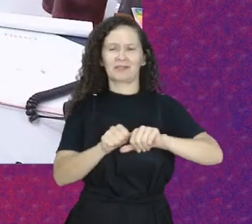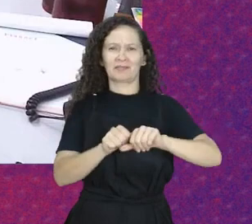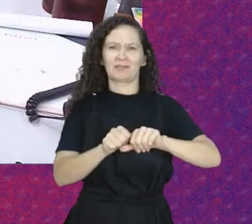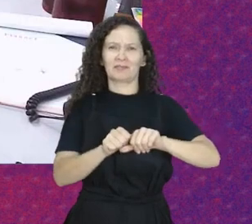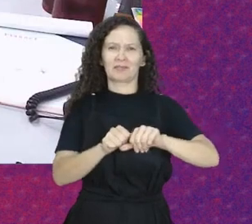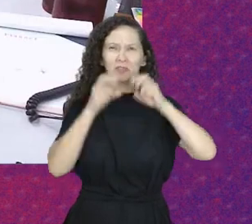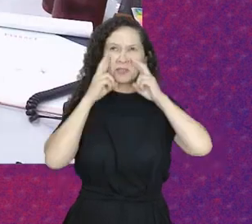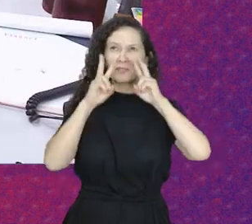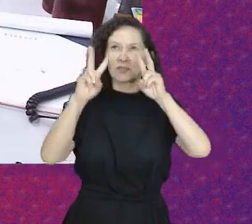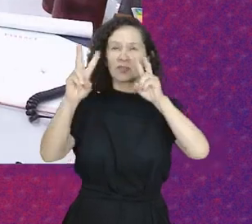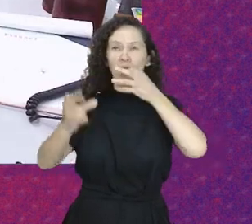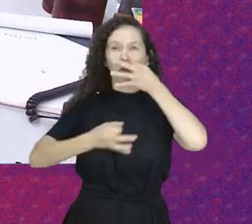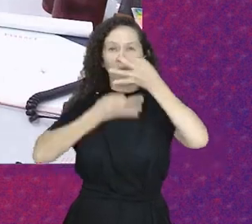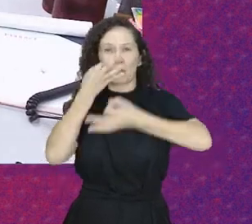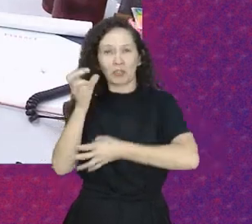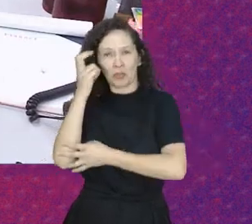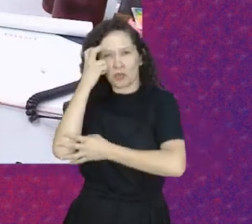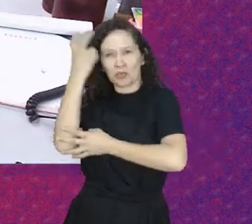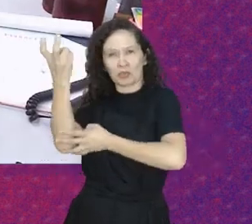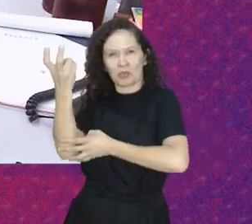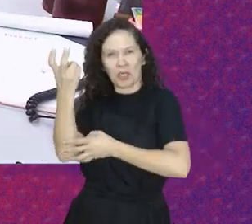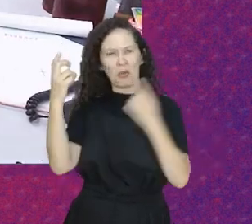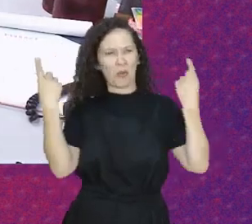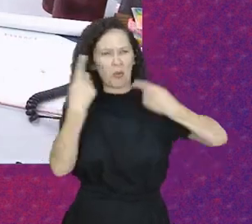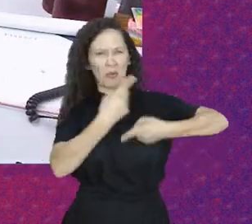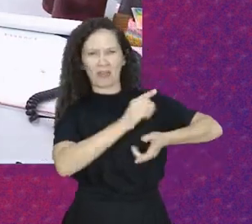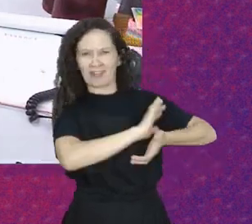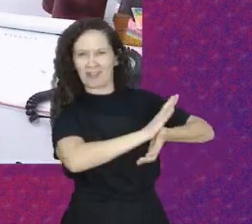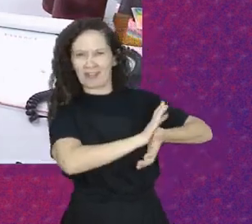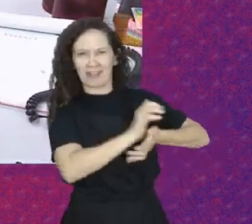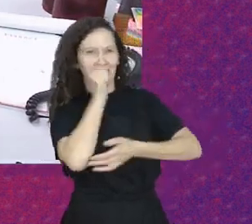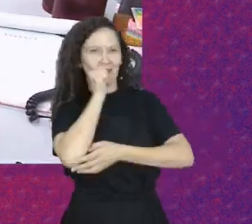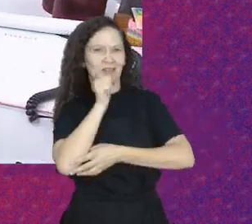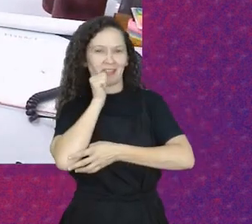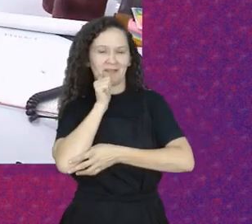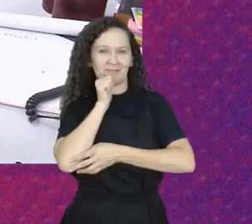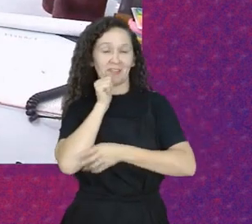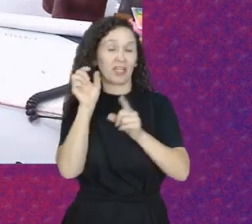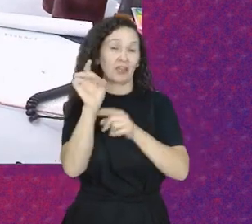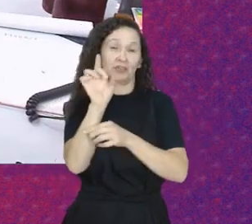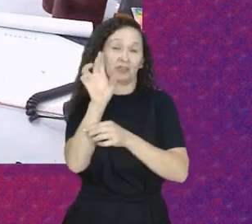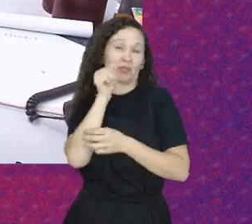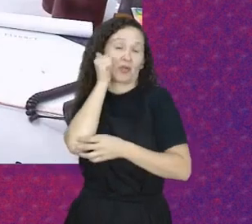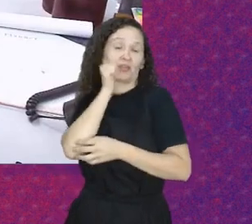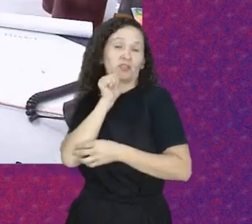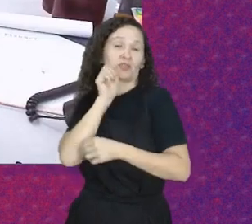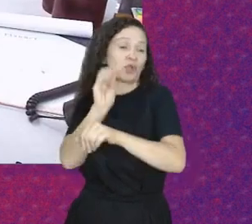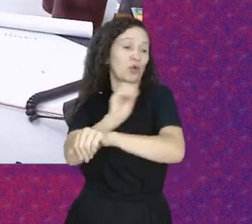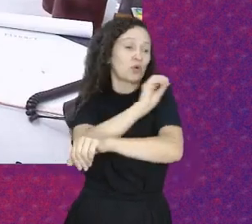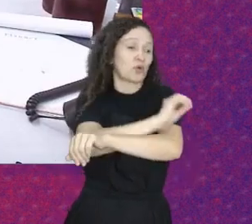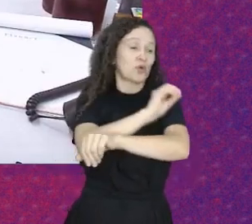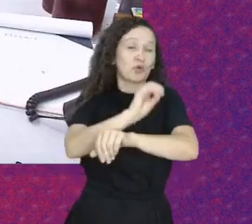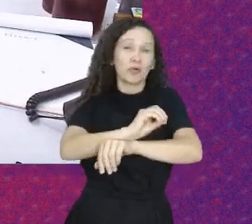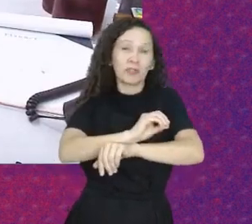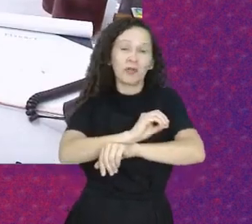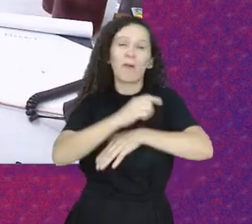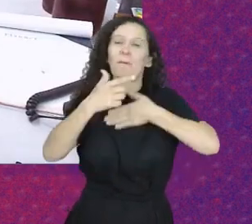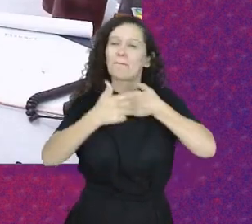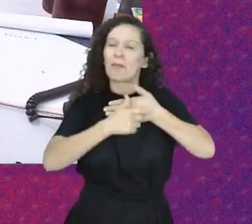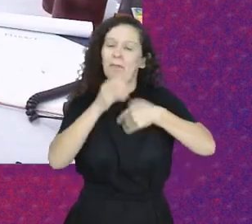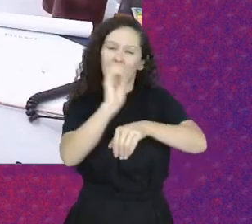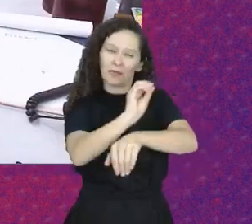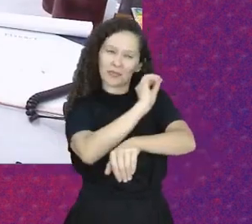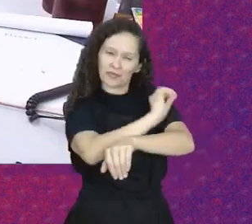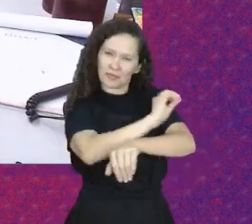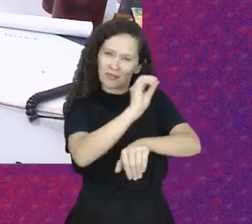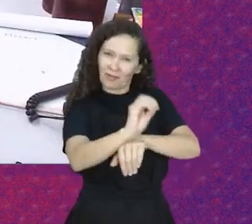uma visão cultural sexista, né, de que exclusivamente as mulheres cabe um papel de